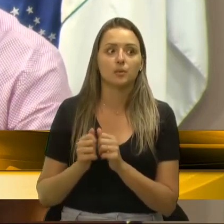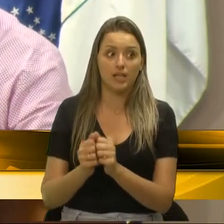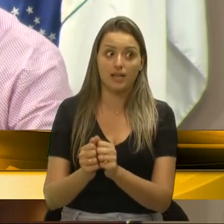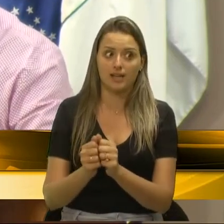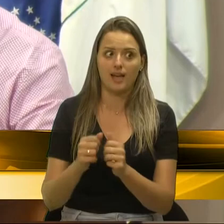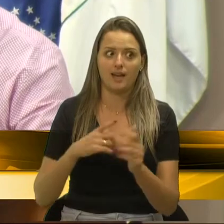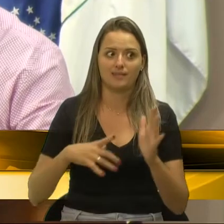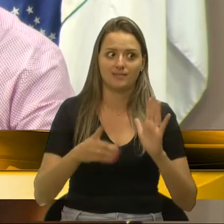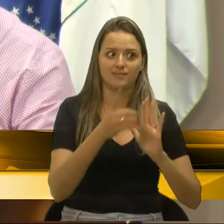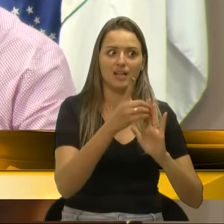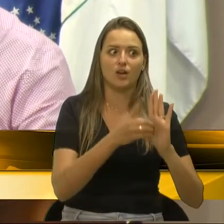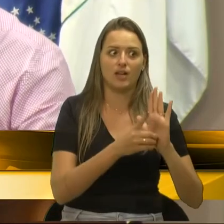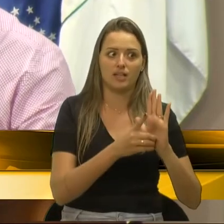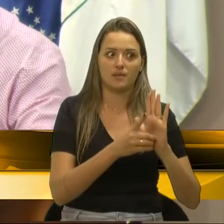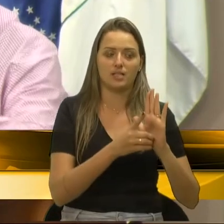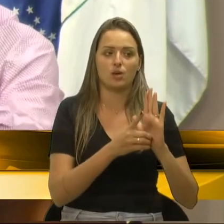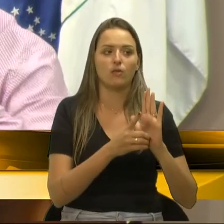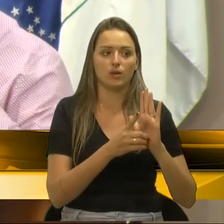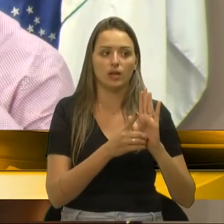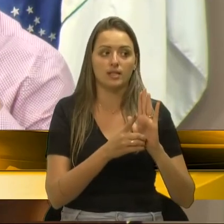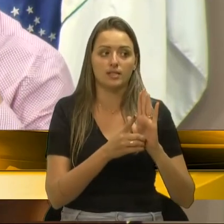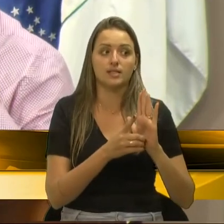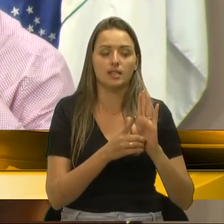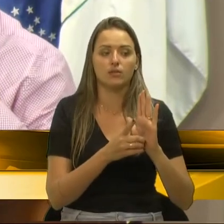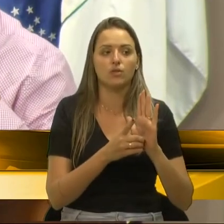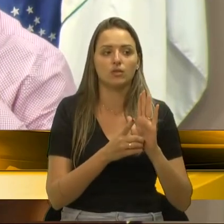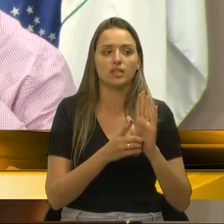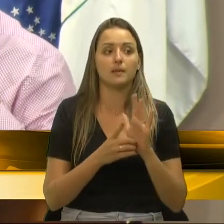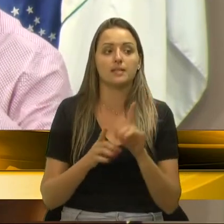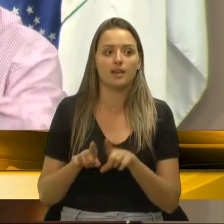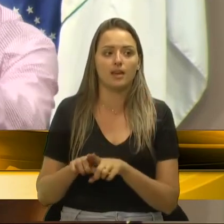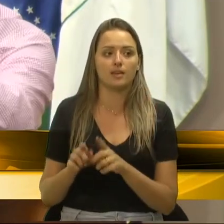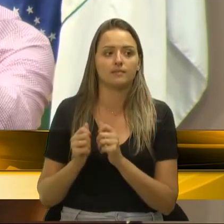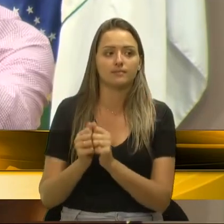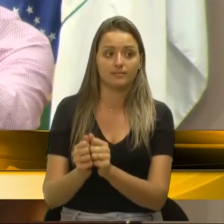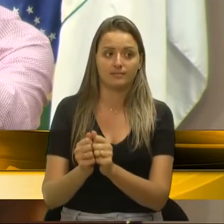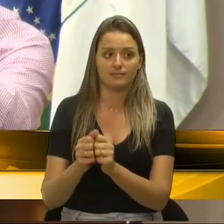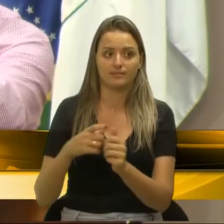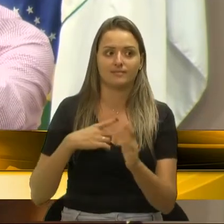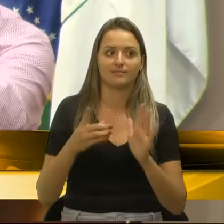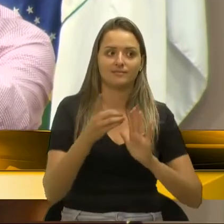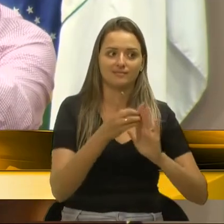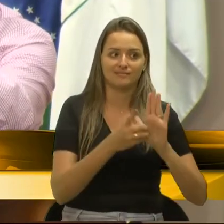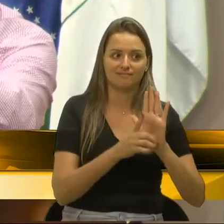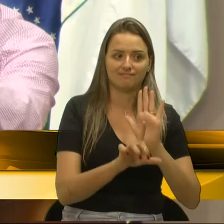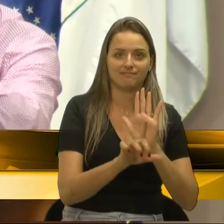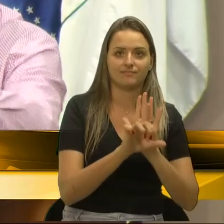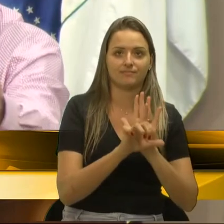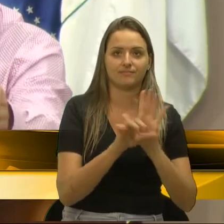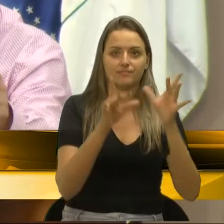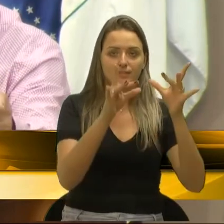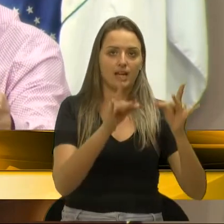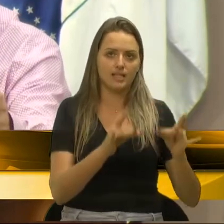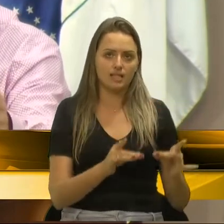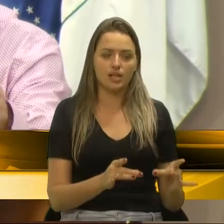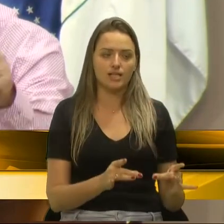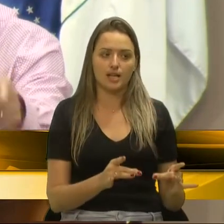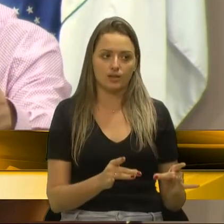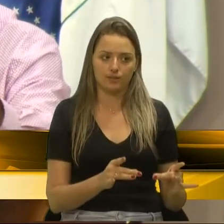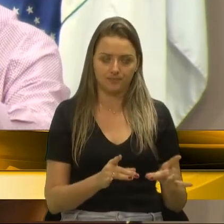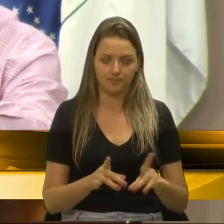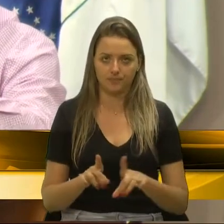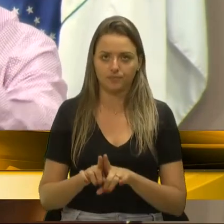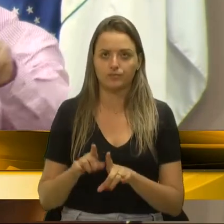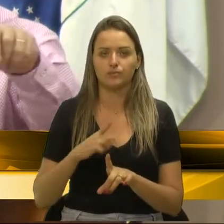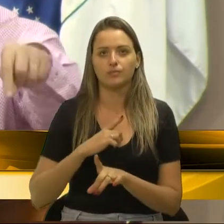decreto. Por quê? Porque no ano eu não tinha conhecimento. Se eu tivesse conhecimento desse decreto, como está detalhando agora ali atrás,